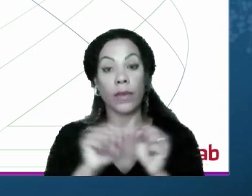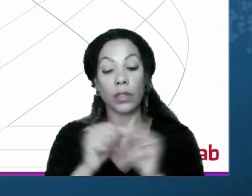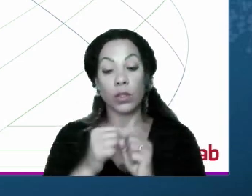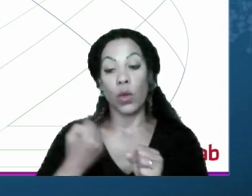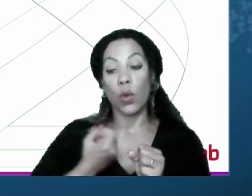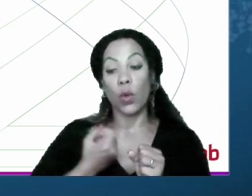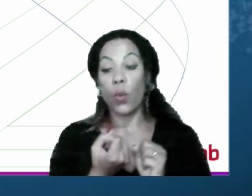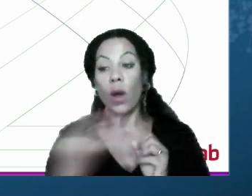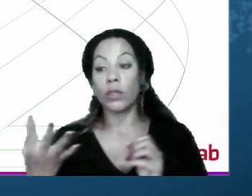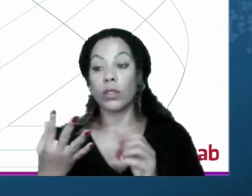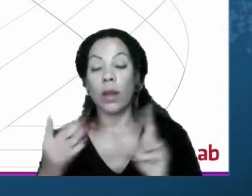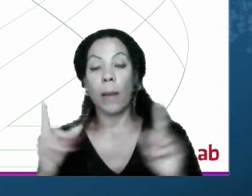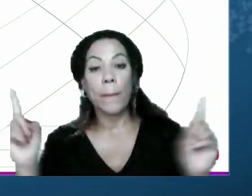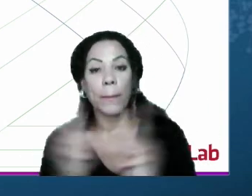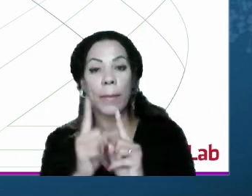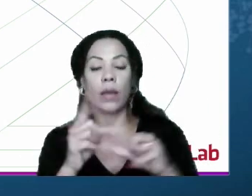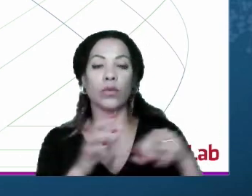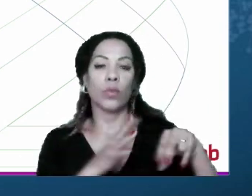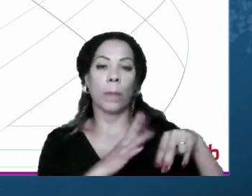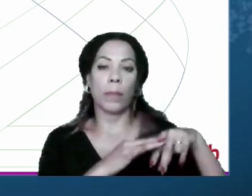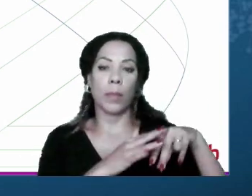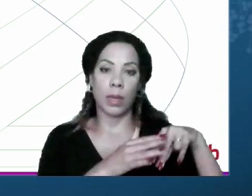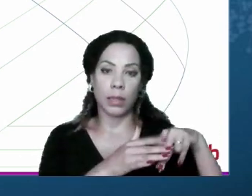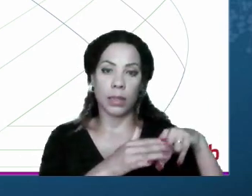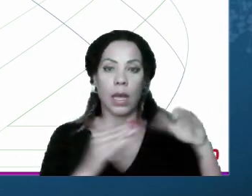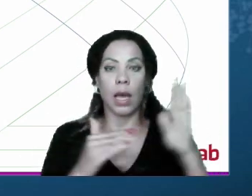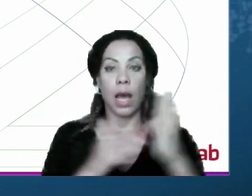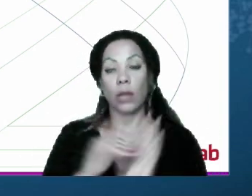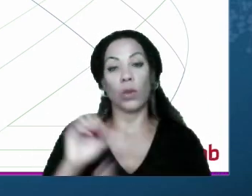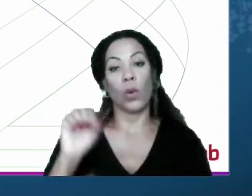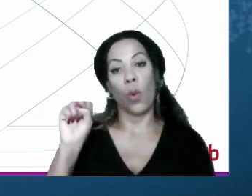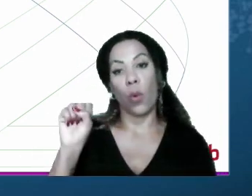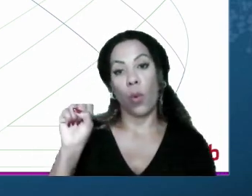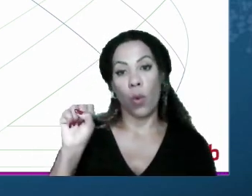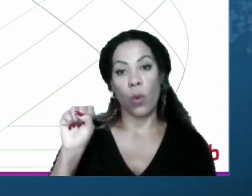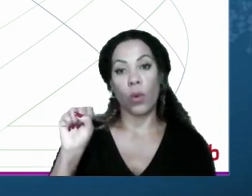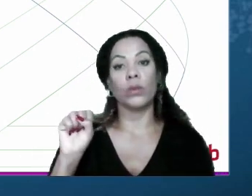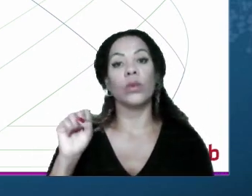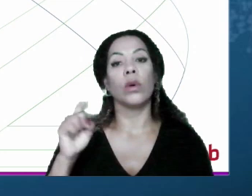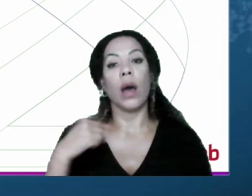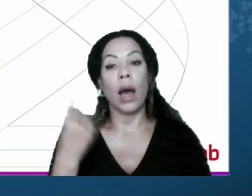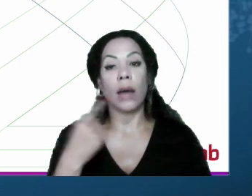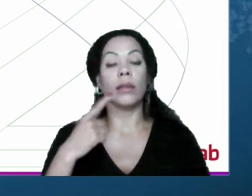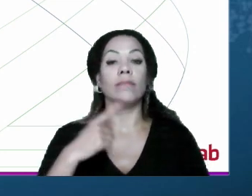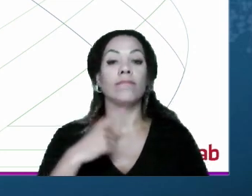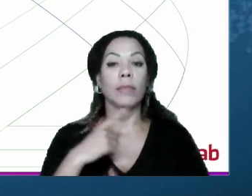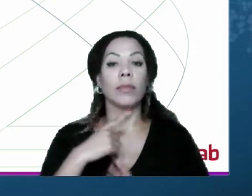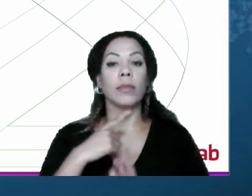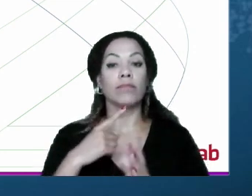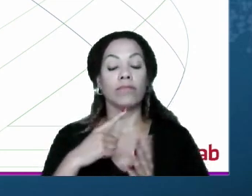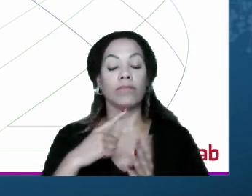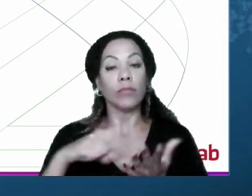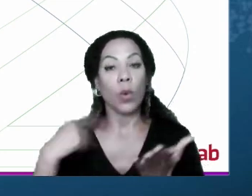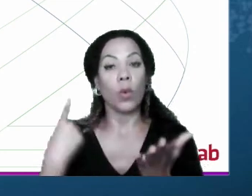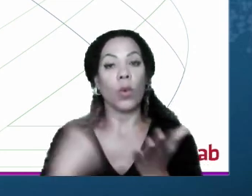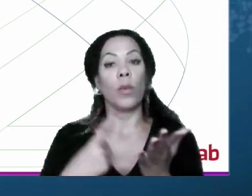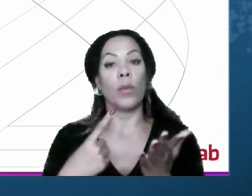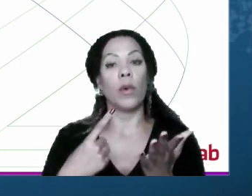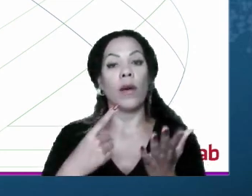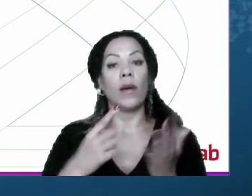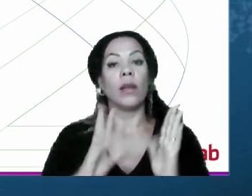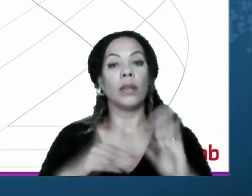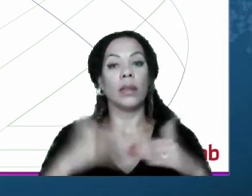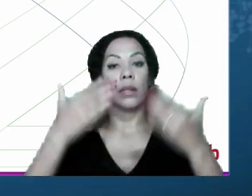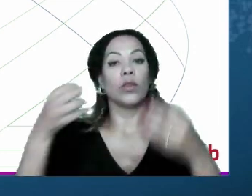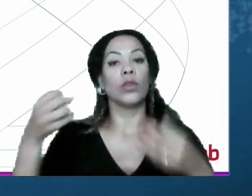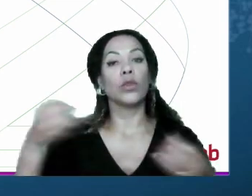limitado de pacientes, com até 8 pacientes, e a gente está comprometido de desenvolver